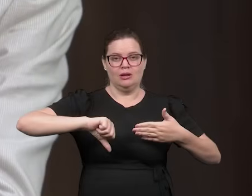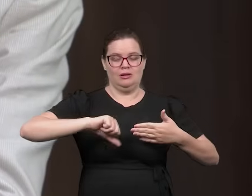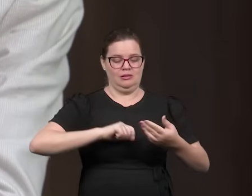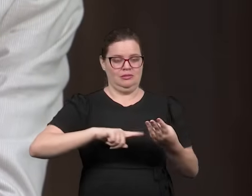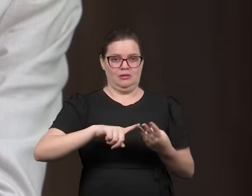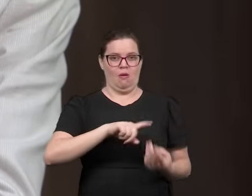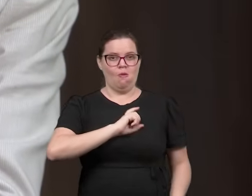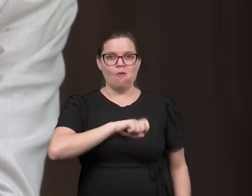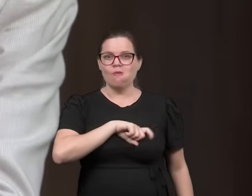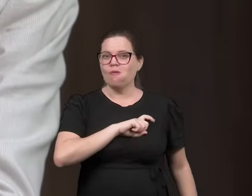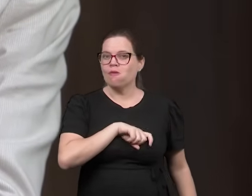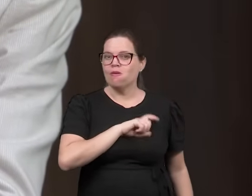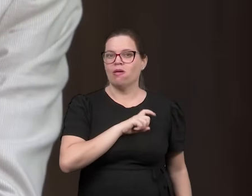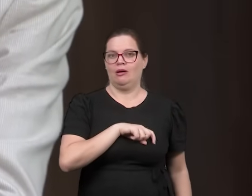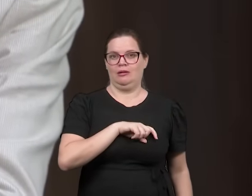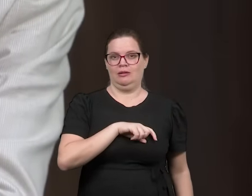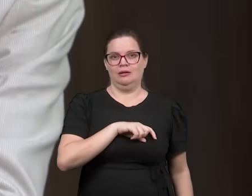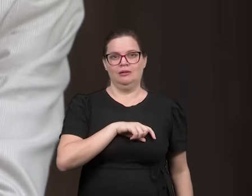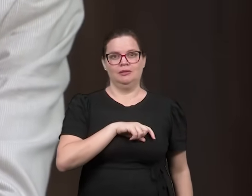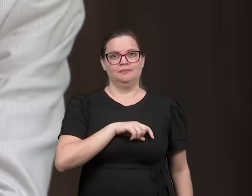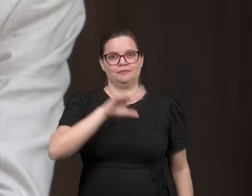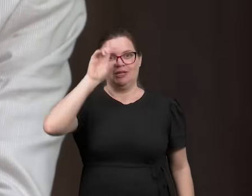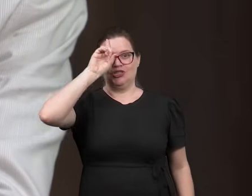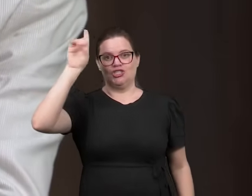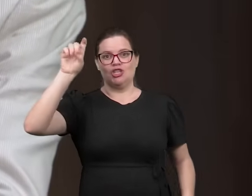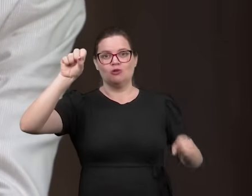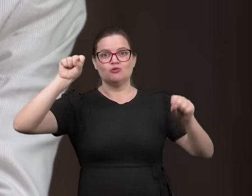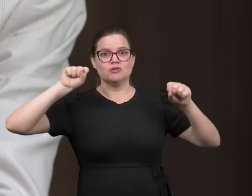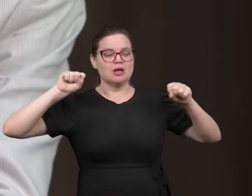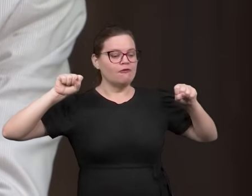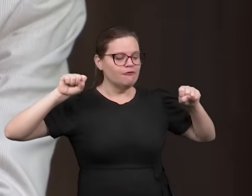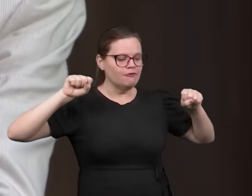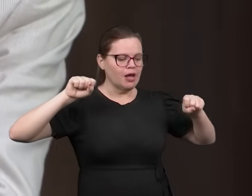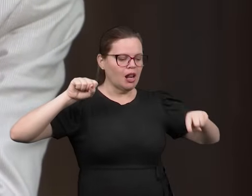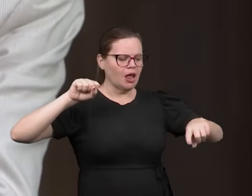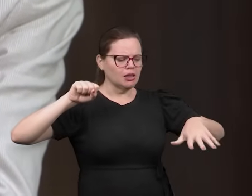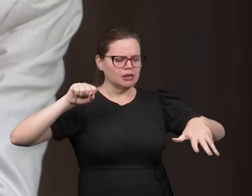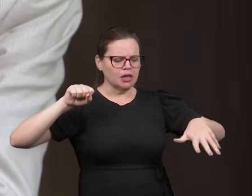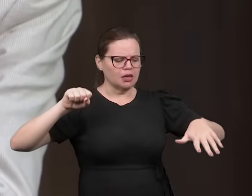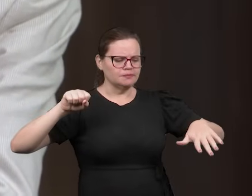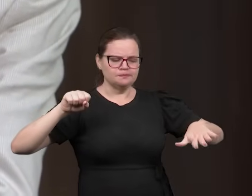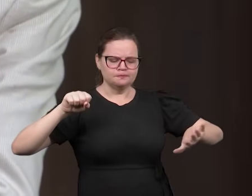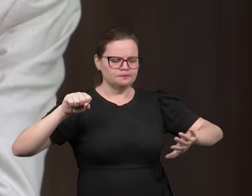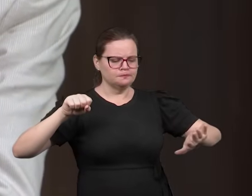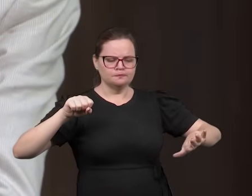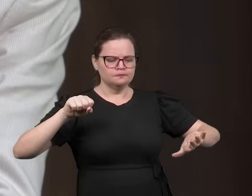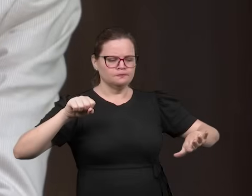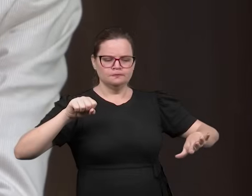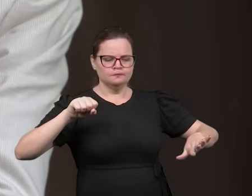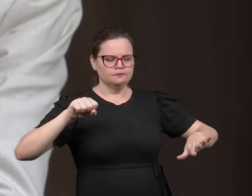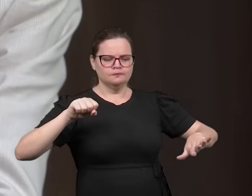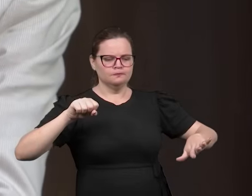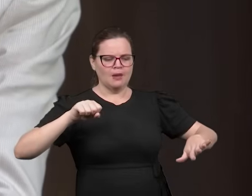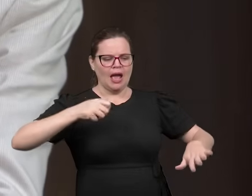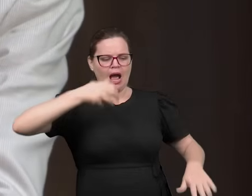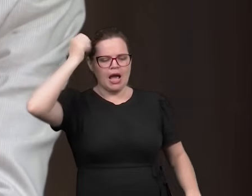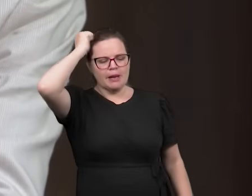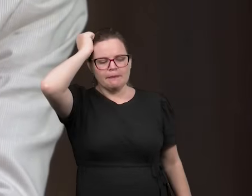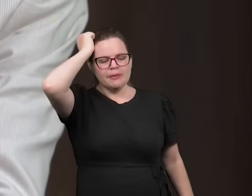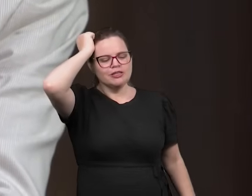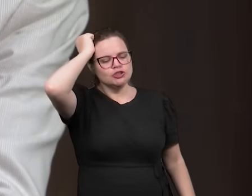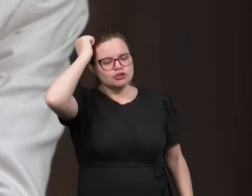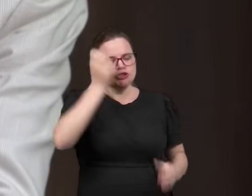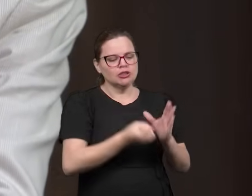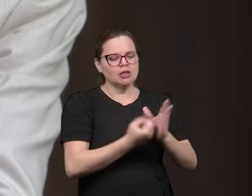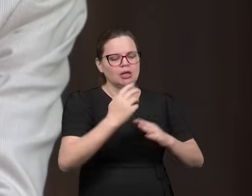Exatamente. pervertida, ao ponto de o Senhor falar, olha, tem que encerrar isso aqui e começar de novo. Então,